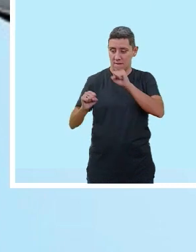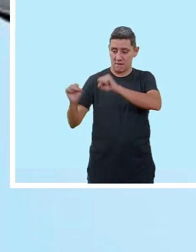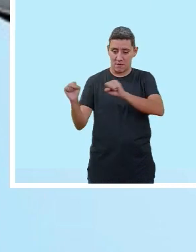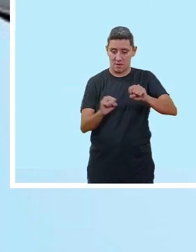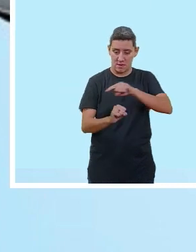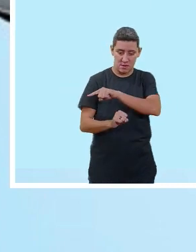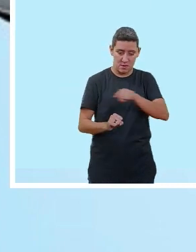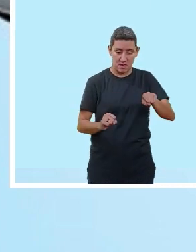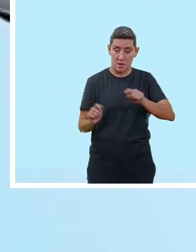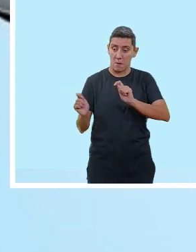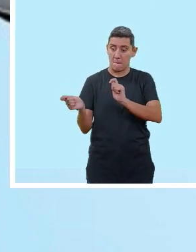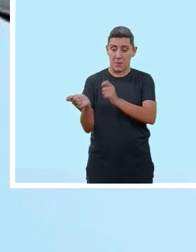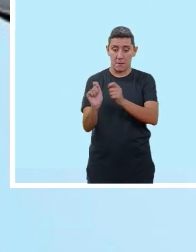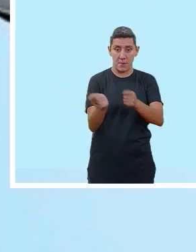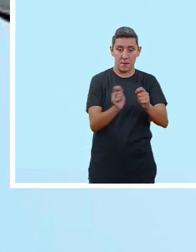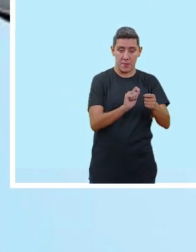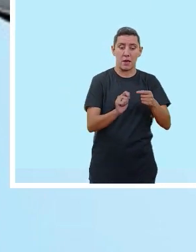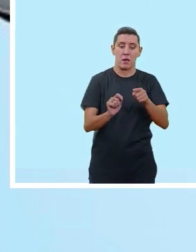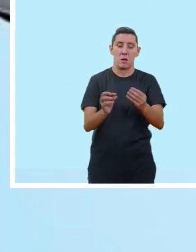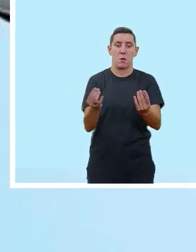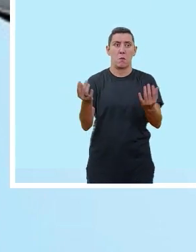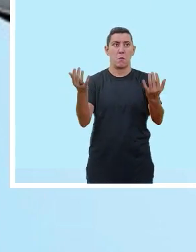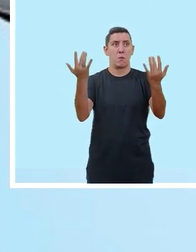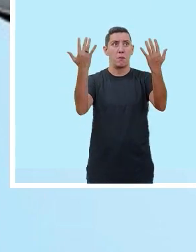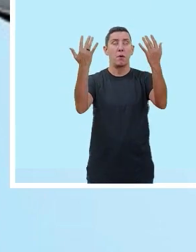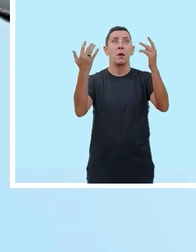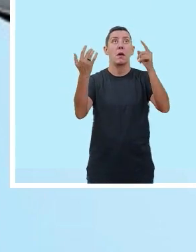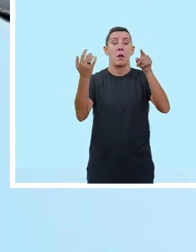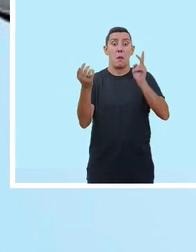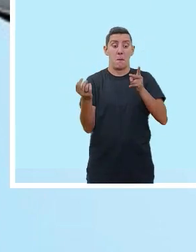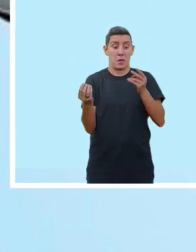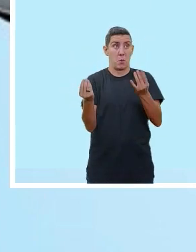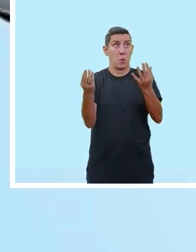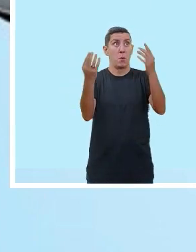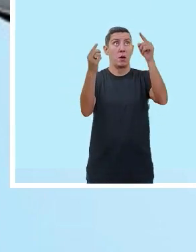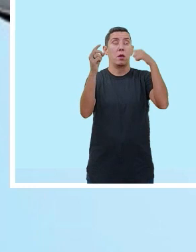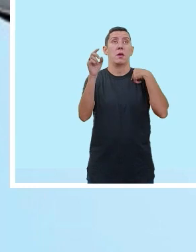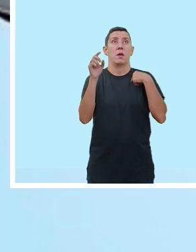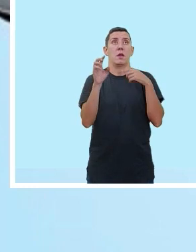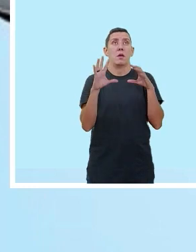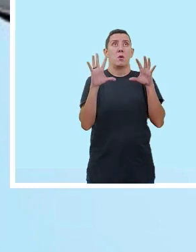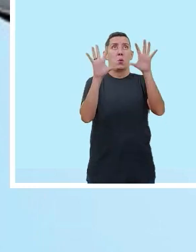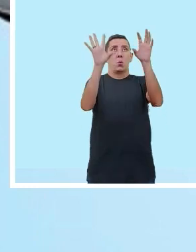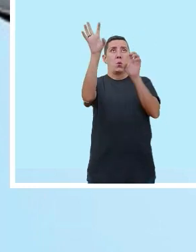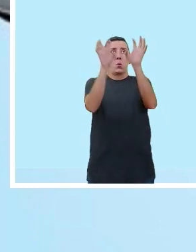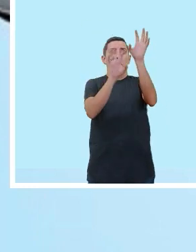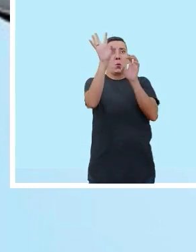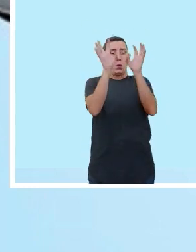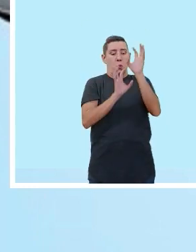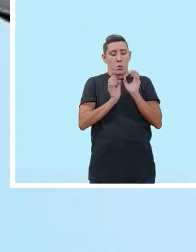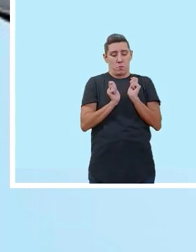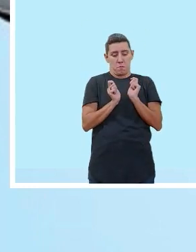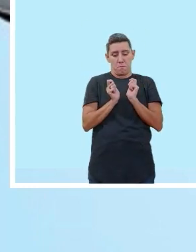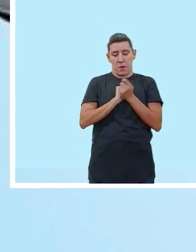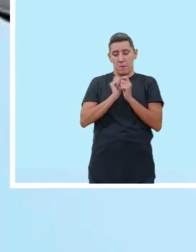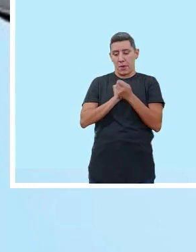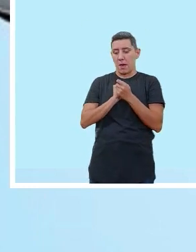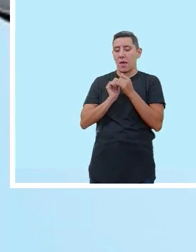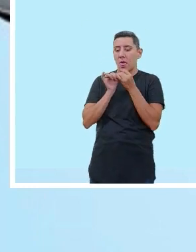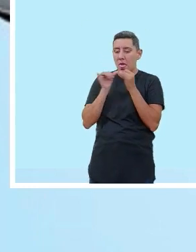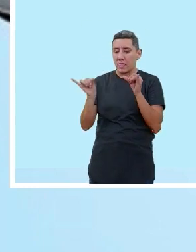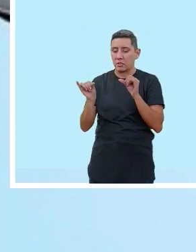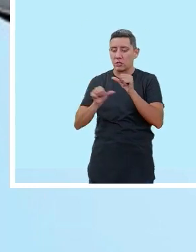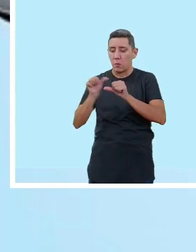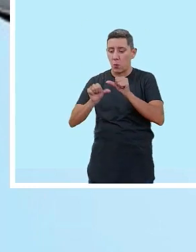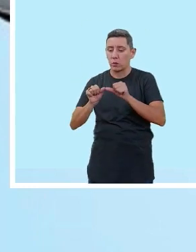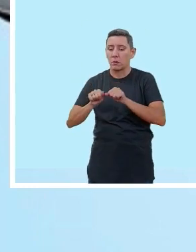super importante aqui, nós temos que trabalhar na questão da geração de energia elétrica, né?